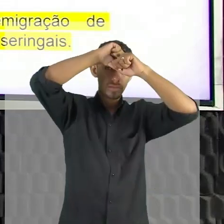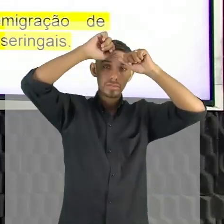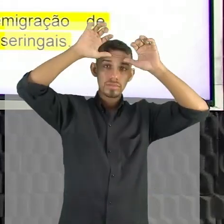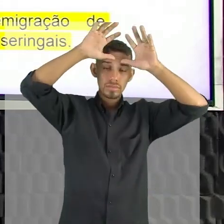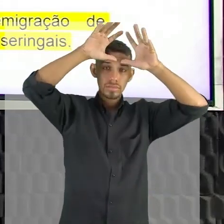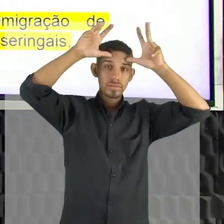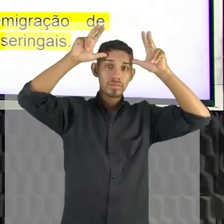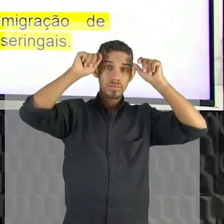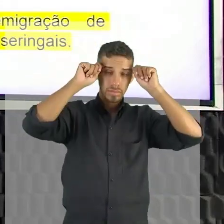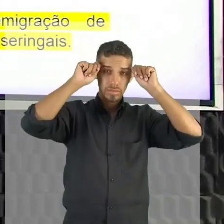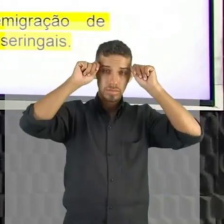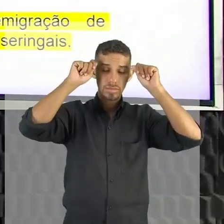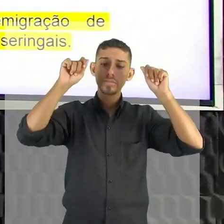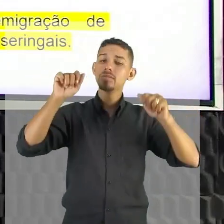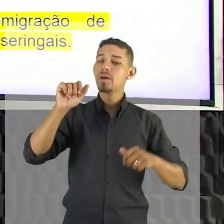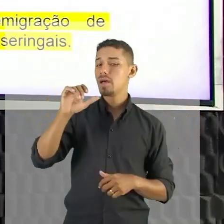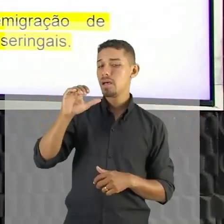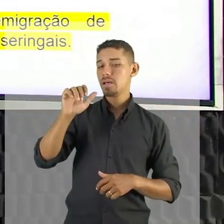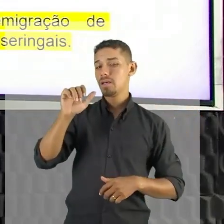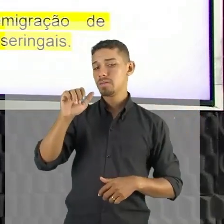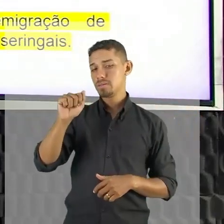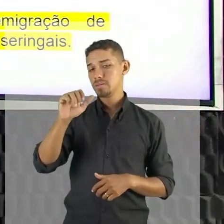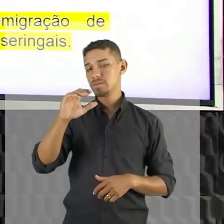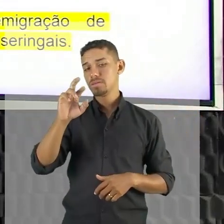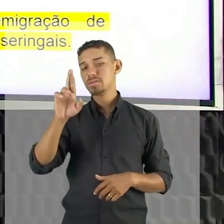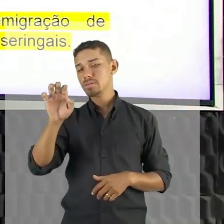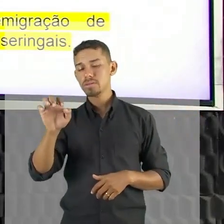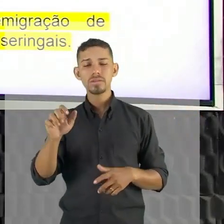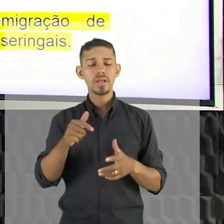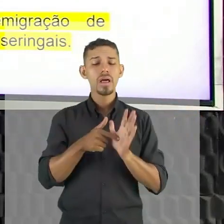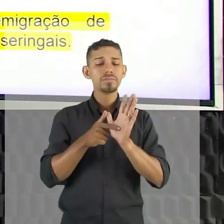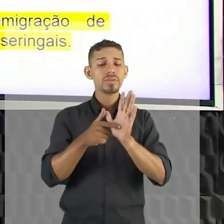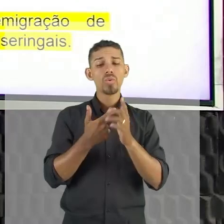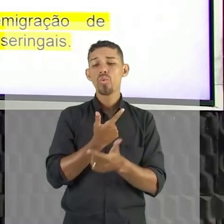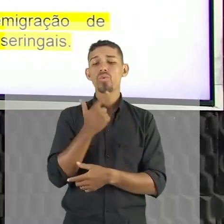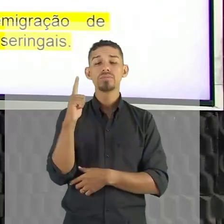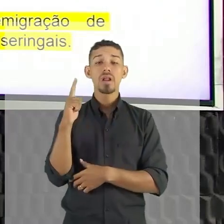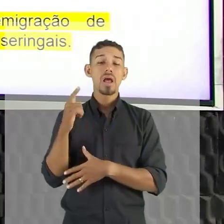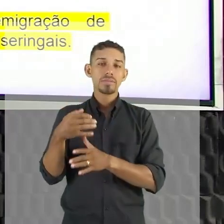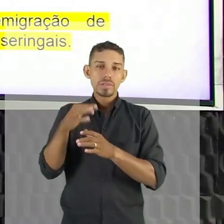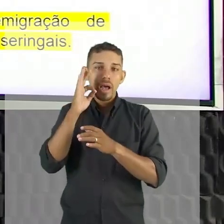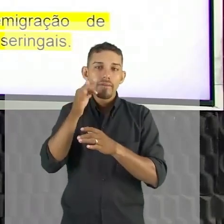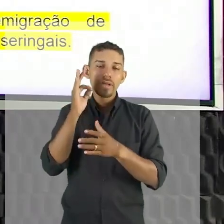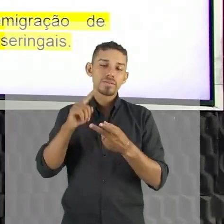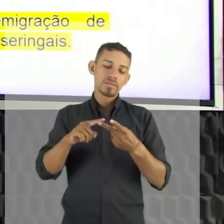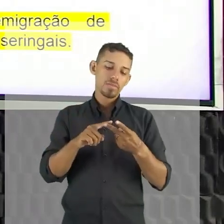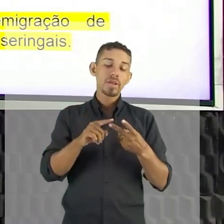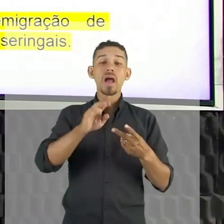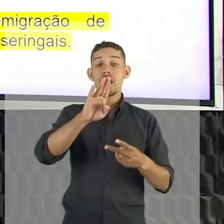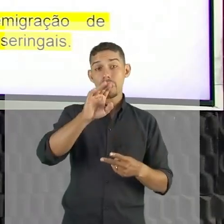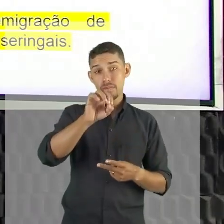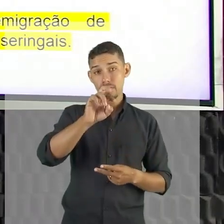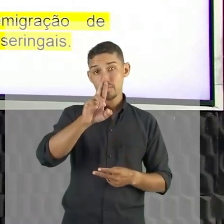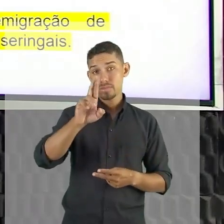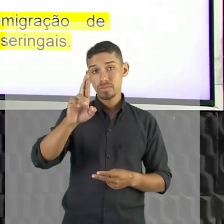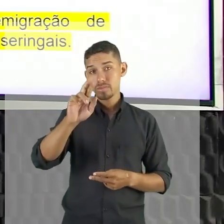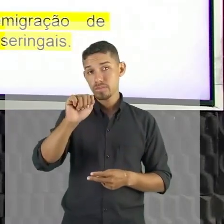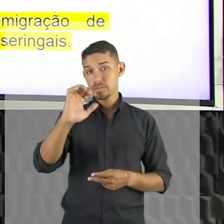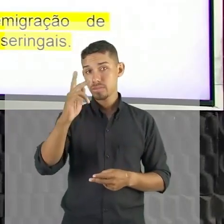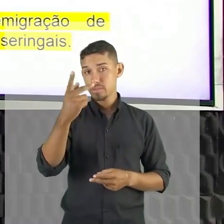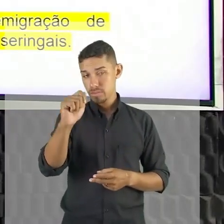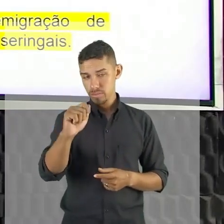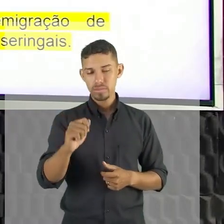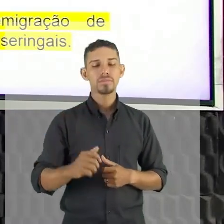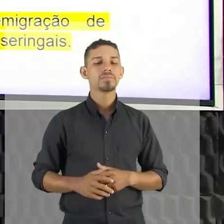em relação à produção do açúcar, porque o Brasil agora apresentava um outro produto de exportação, que era o café. E a borracha também, claro, que é o ciclo da borracha